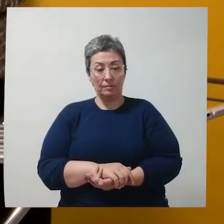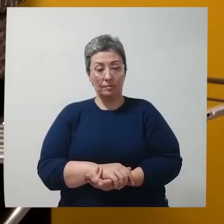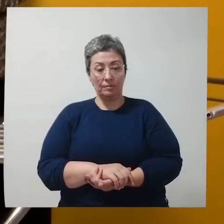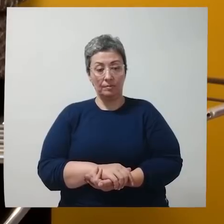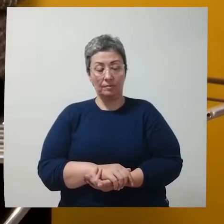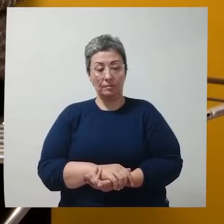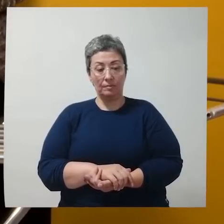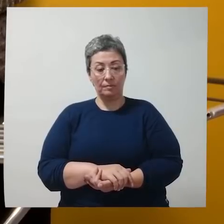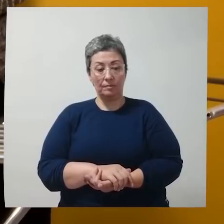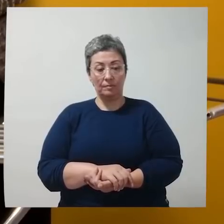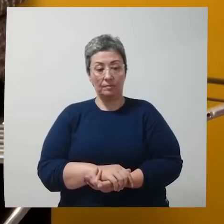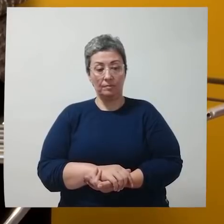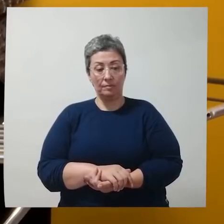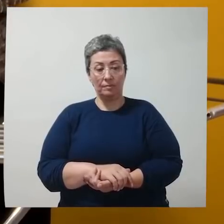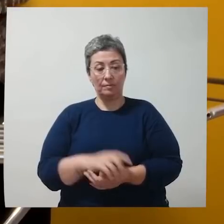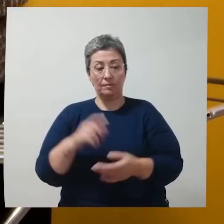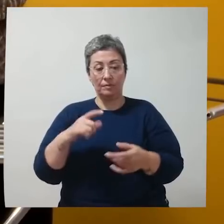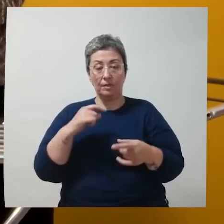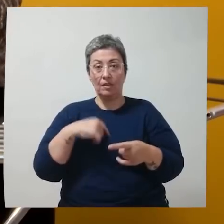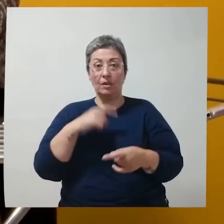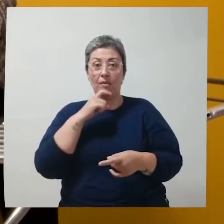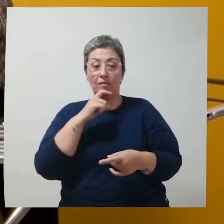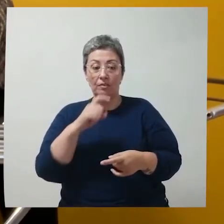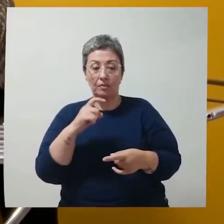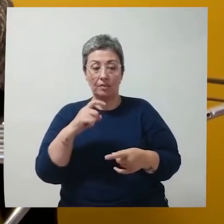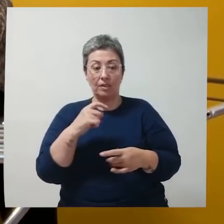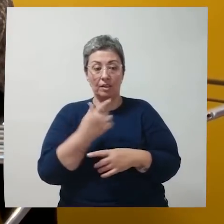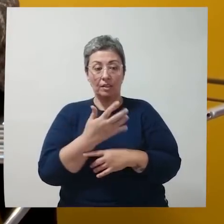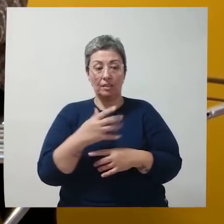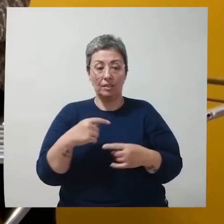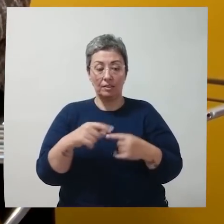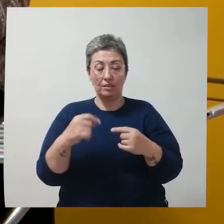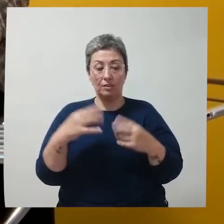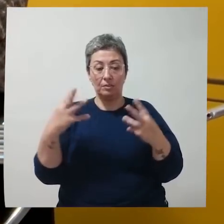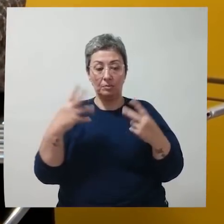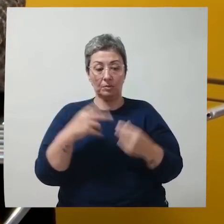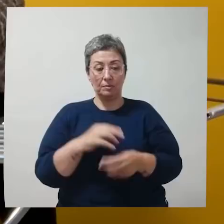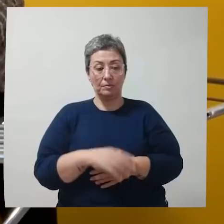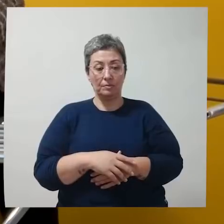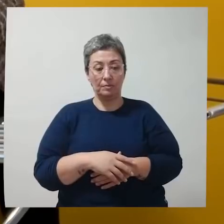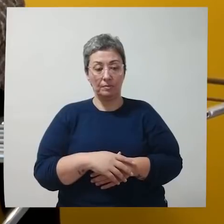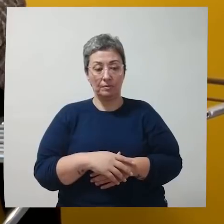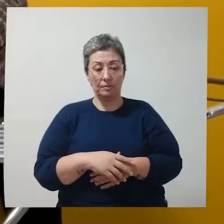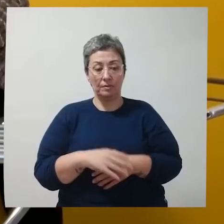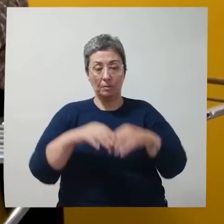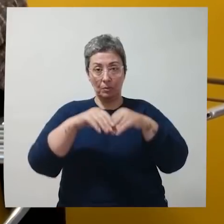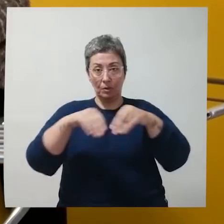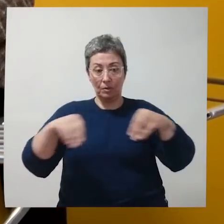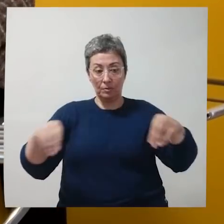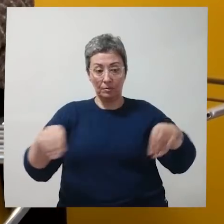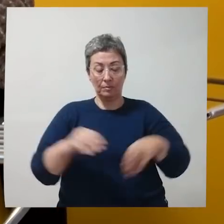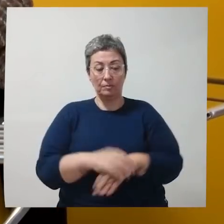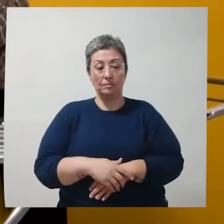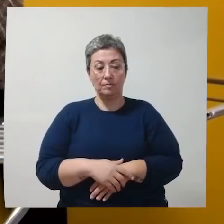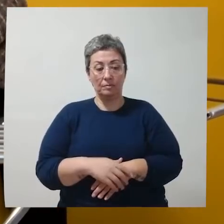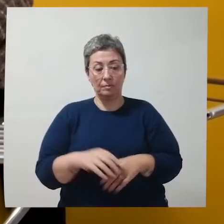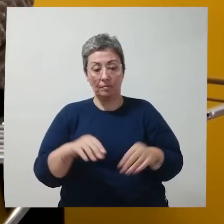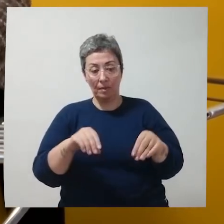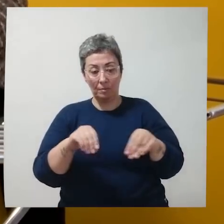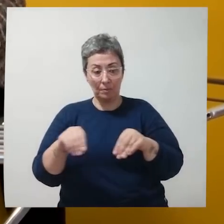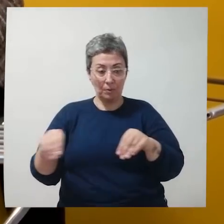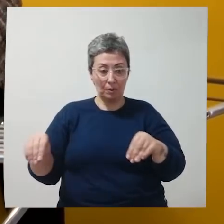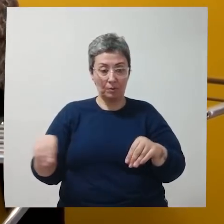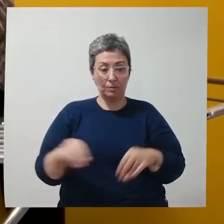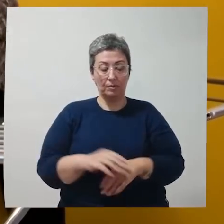Isso. Camiseta verde, cheia de coqueiro, muito bonita. Passa a mãozinha, empurra a